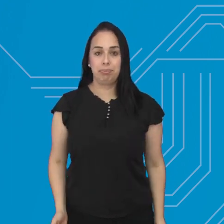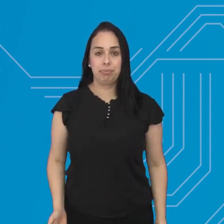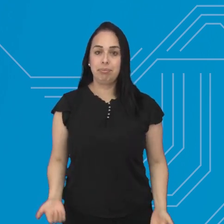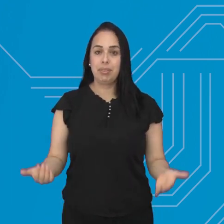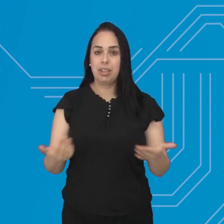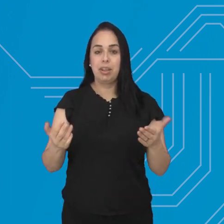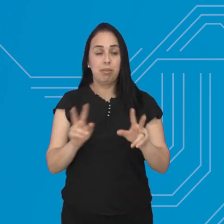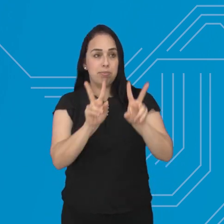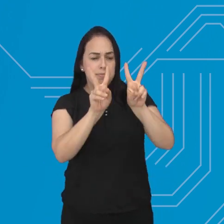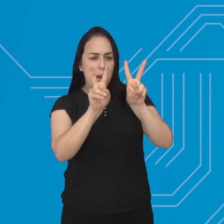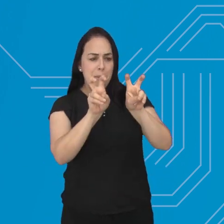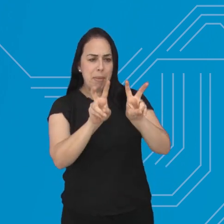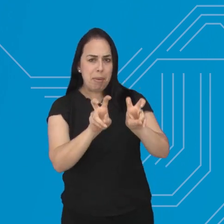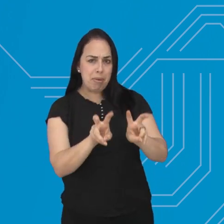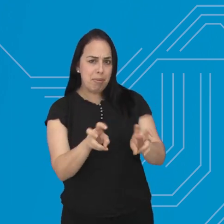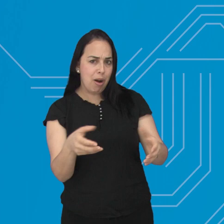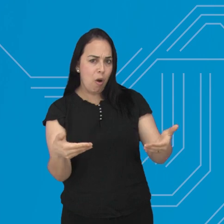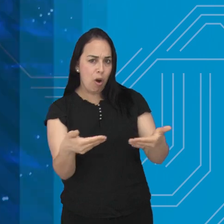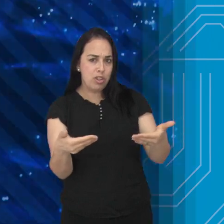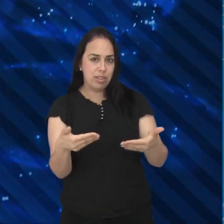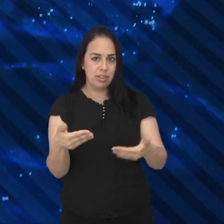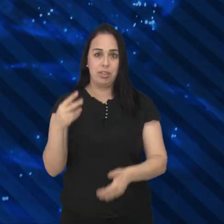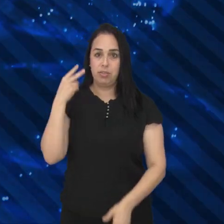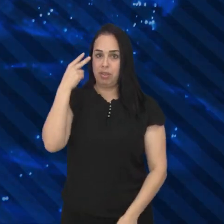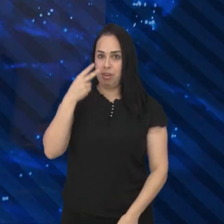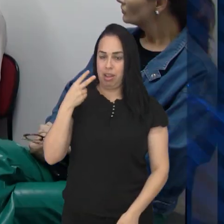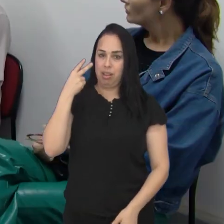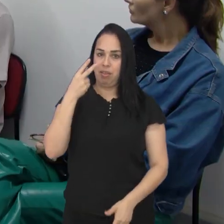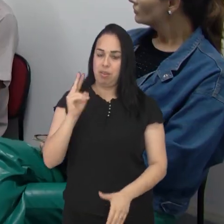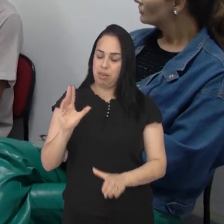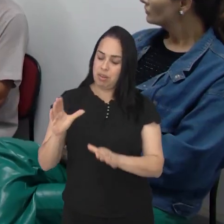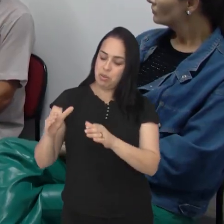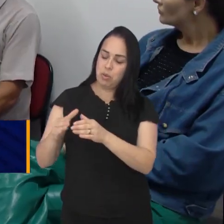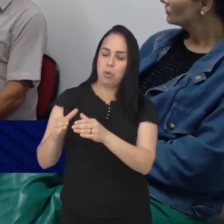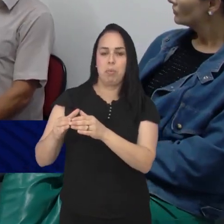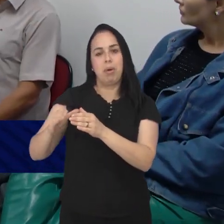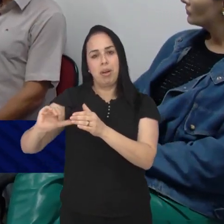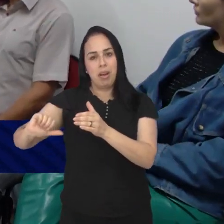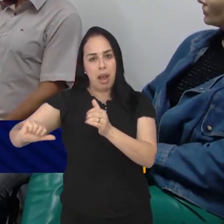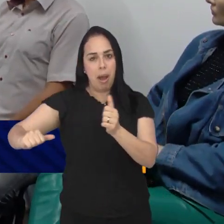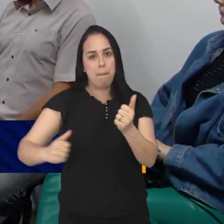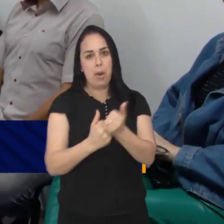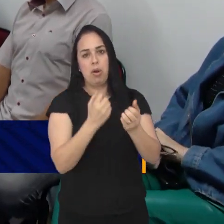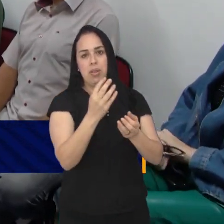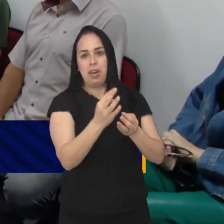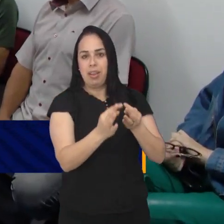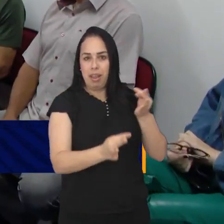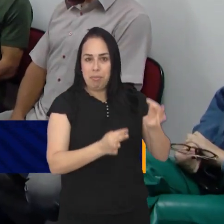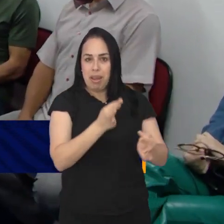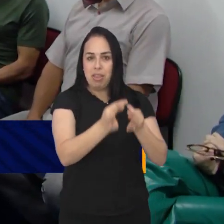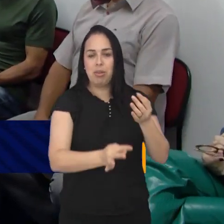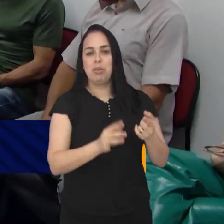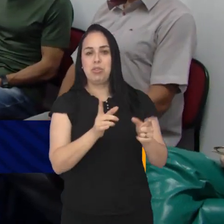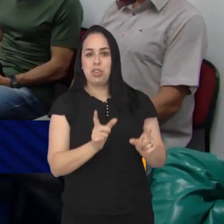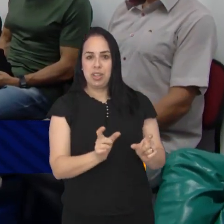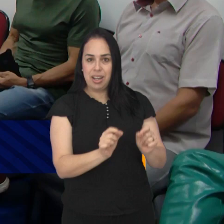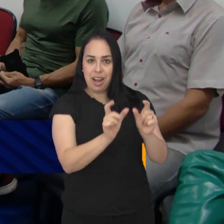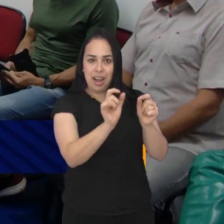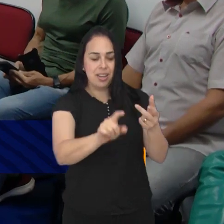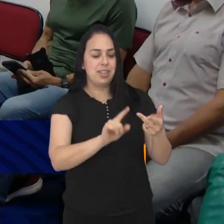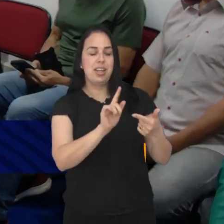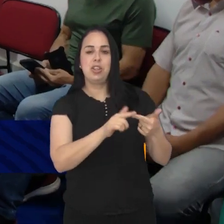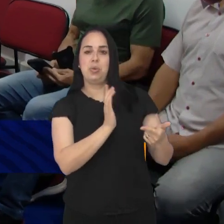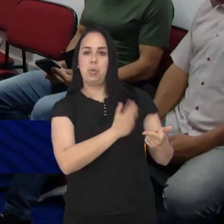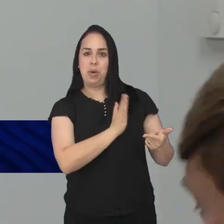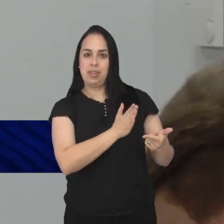na cidade. Vamos aos destaques desta edição. Vereadores da Frente Parlamentar de Apoio ao Tratamento Oncológico e